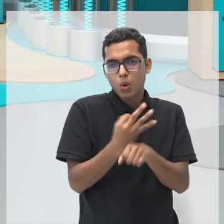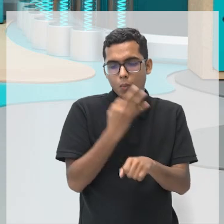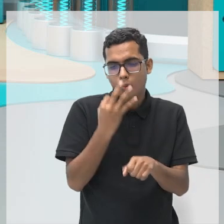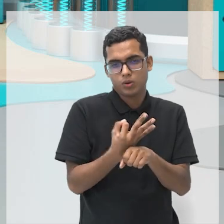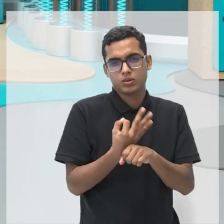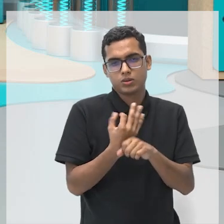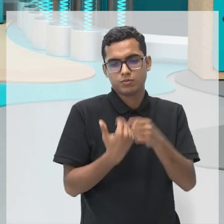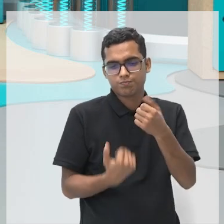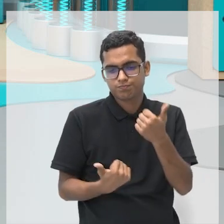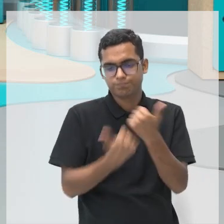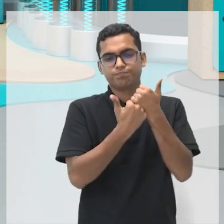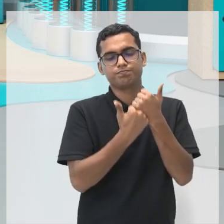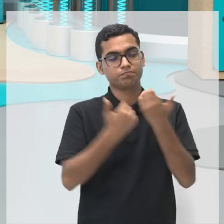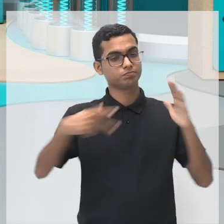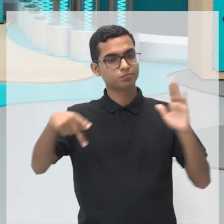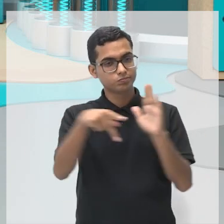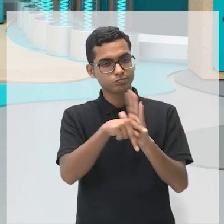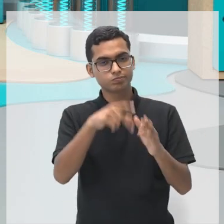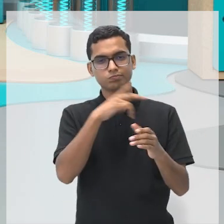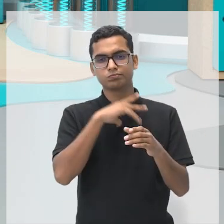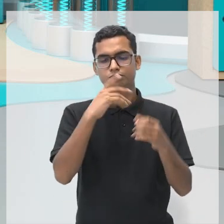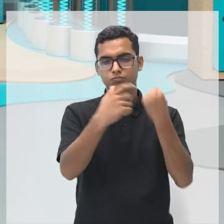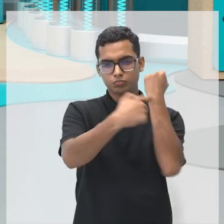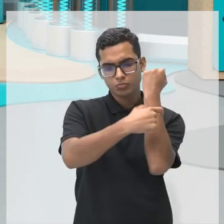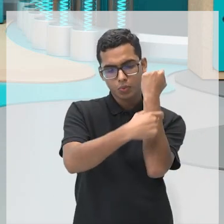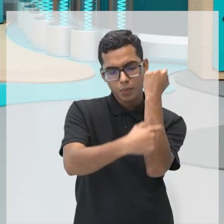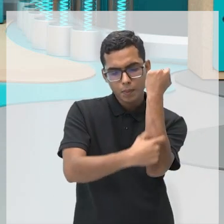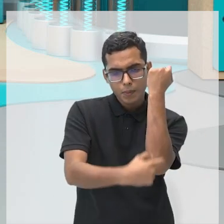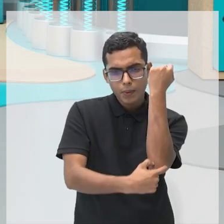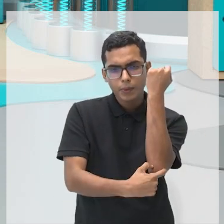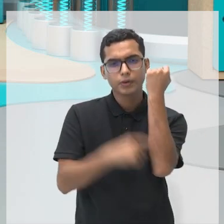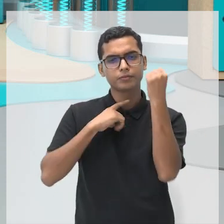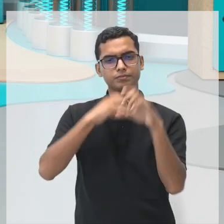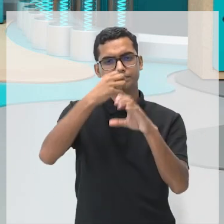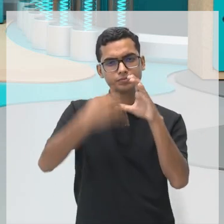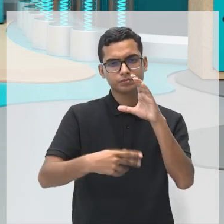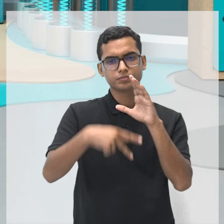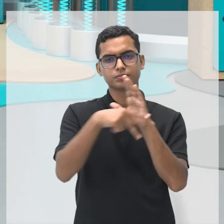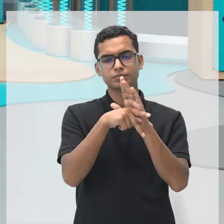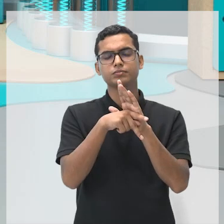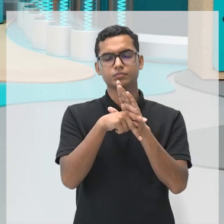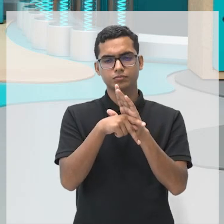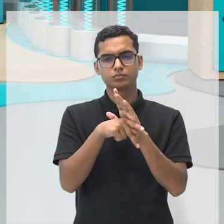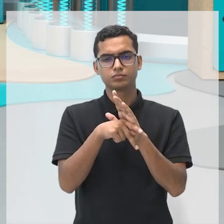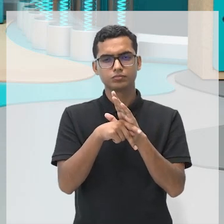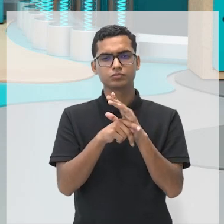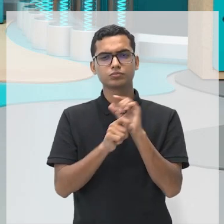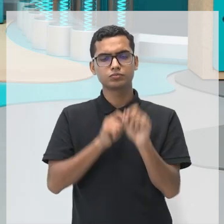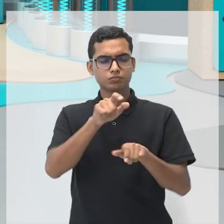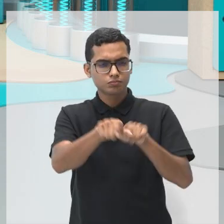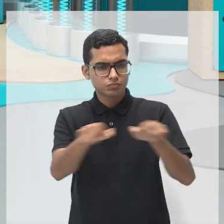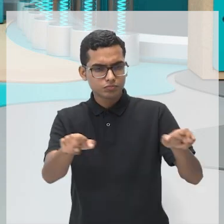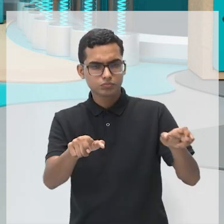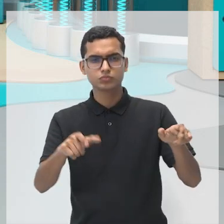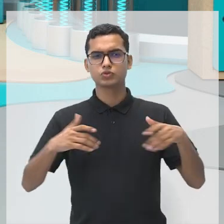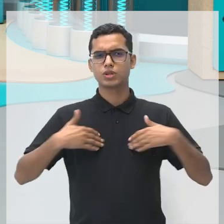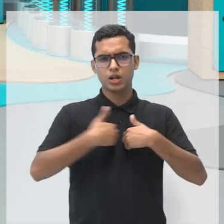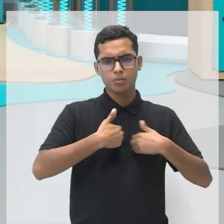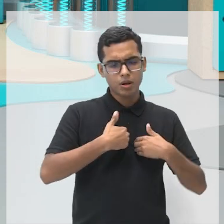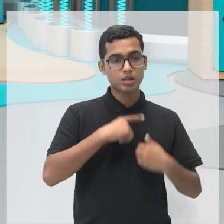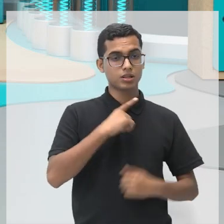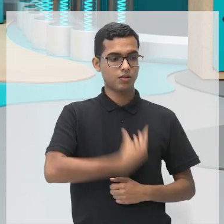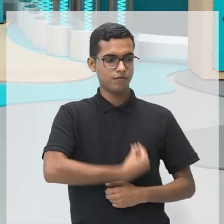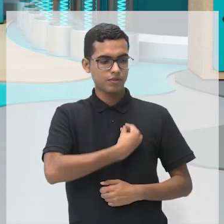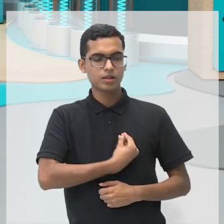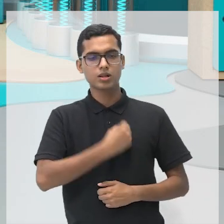entender melhor, a coluna vertebral ela é uma estrutura que caracteriza aí os seres vertebrados. Isso porque ela tem umas